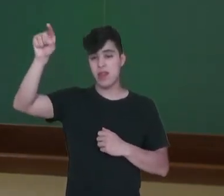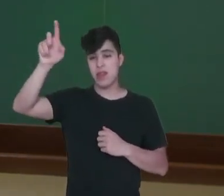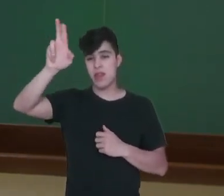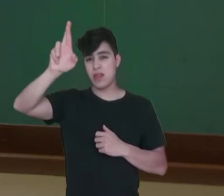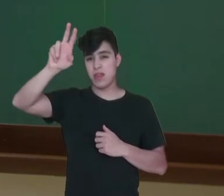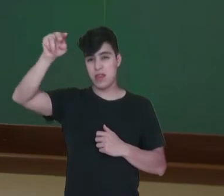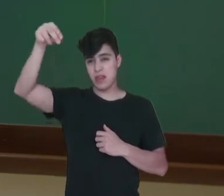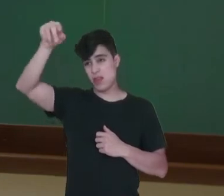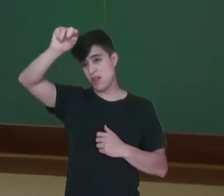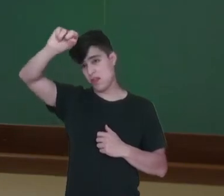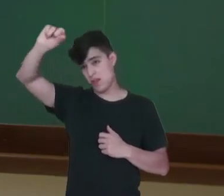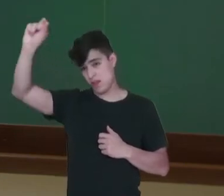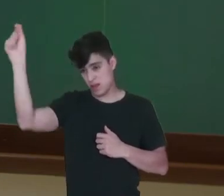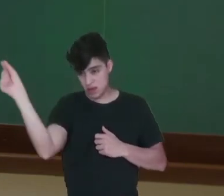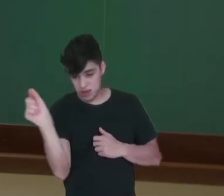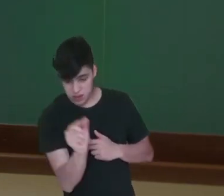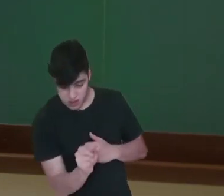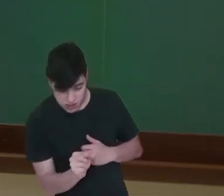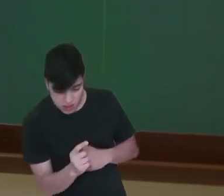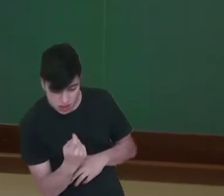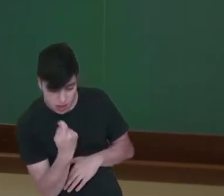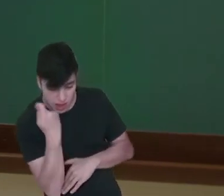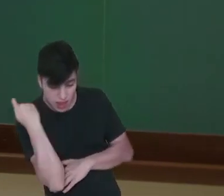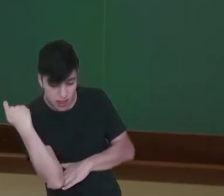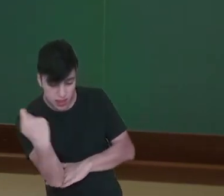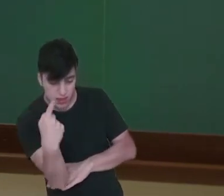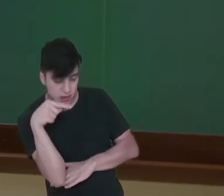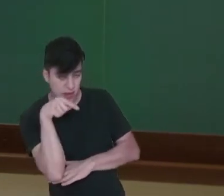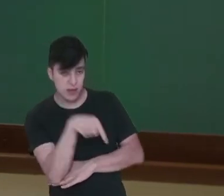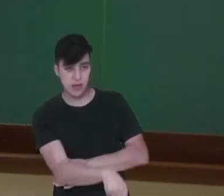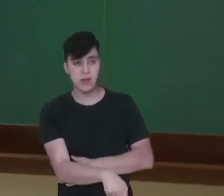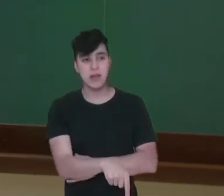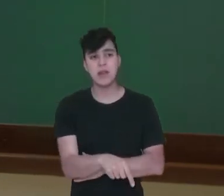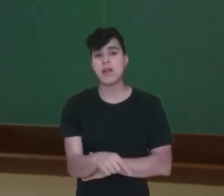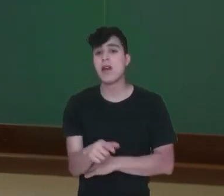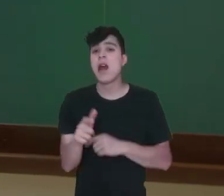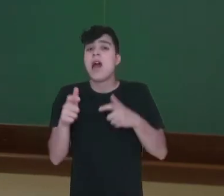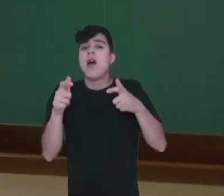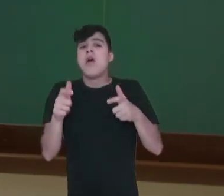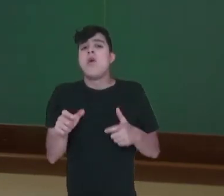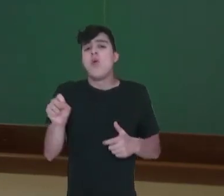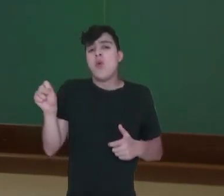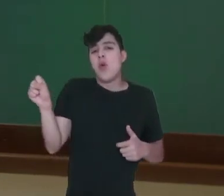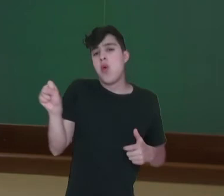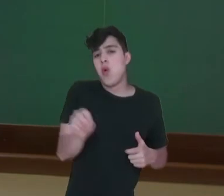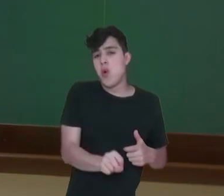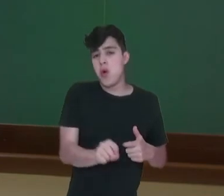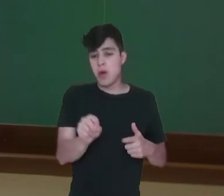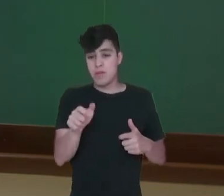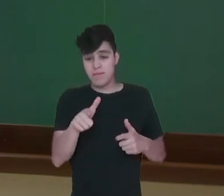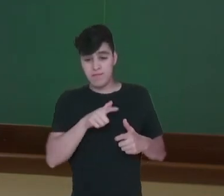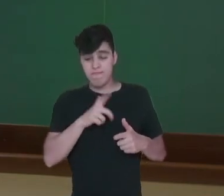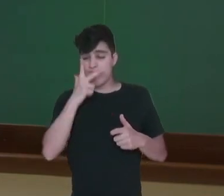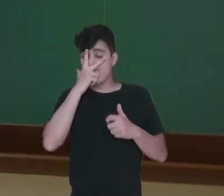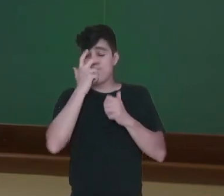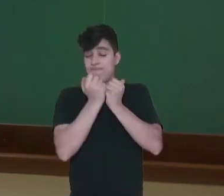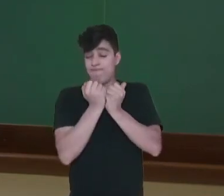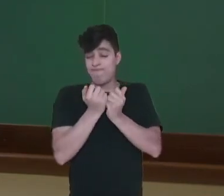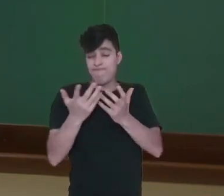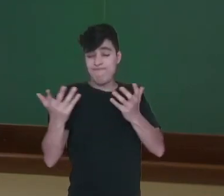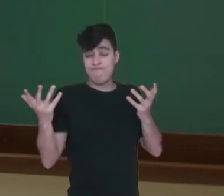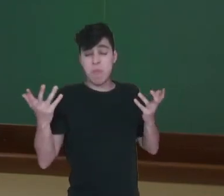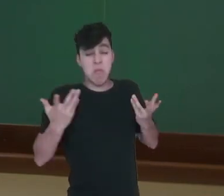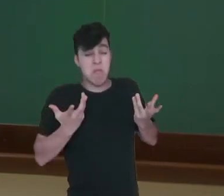do Norte até o Rio Grande do Sul, e aqui nos estados da região sul nós vamos ter uma ampla cobertura desse tipo